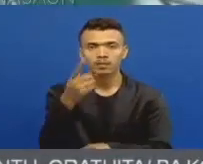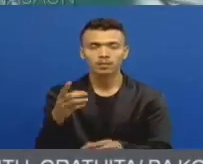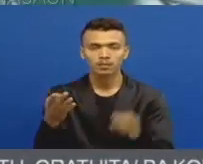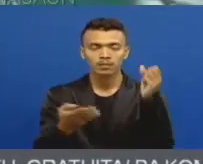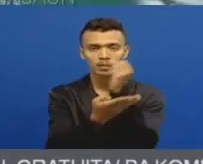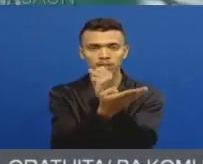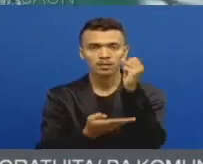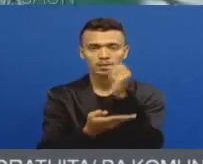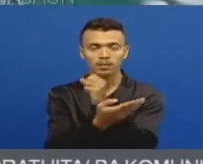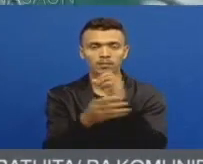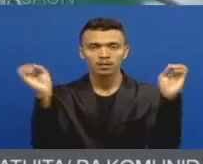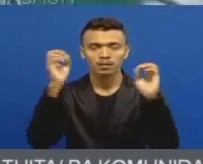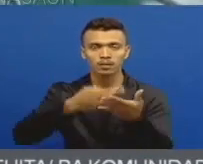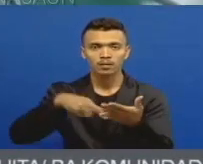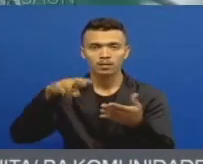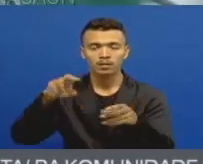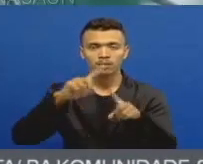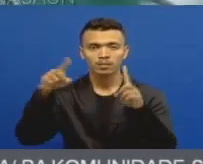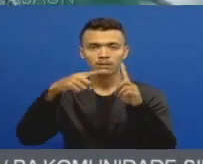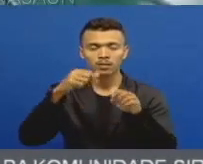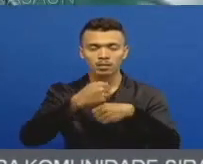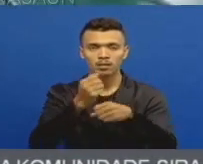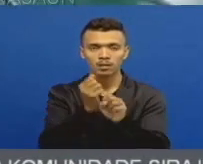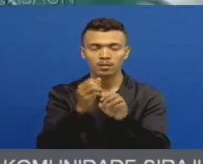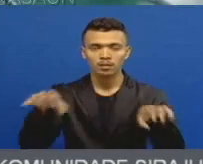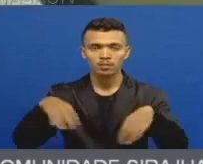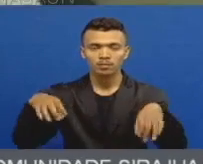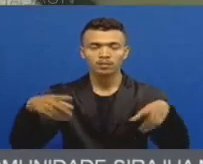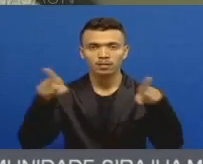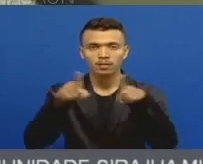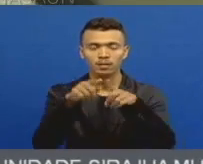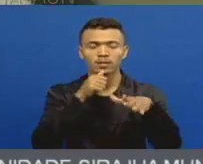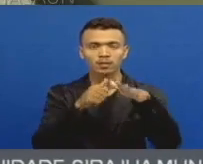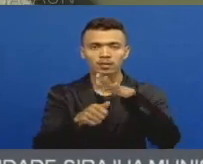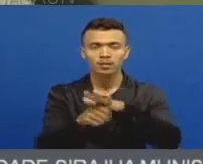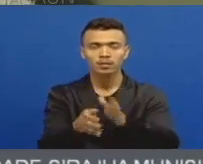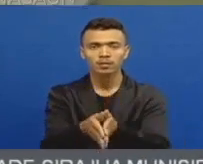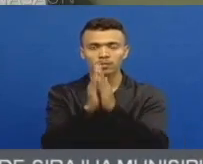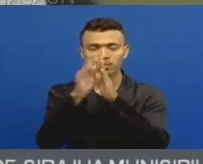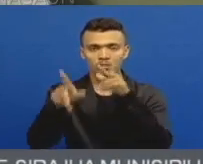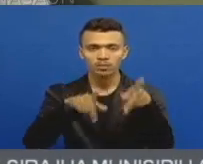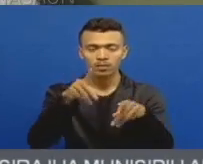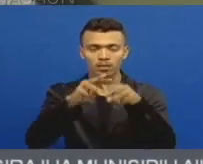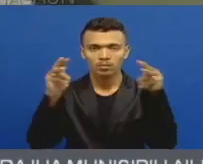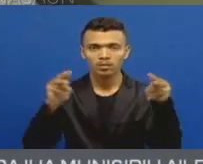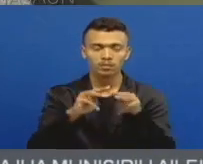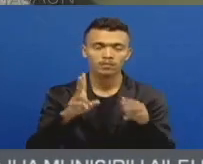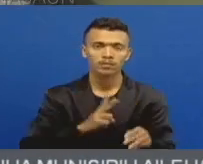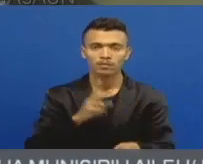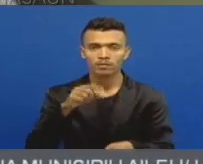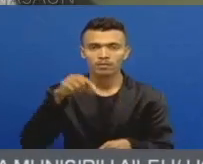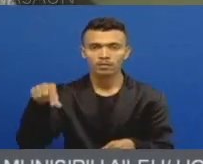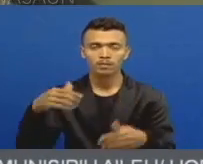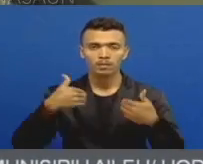com a ANB la regista ou enhira halo serviço né considera ilegal. Também nem husu ba comunidade e município Viqueque nebe